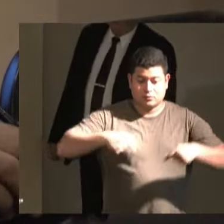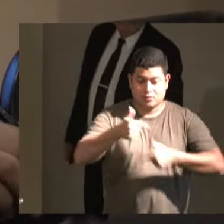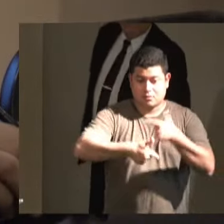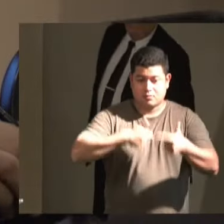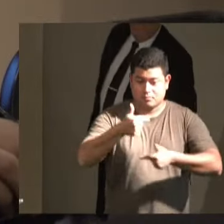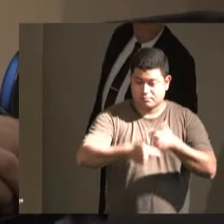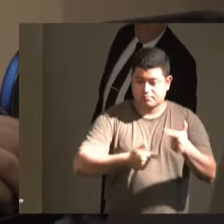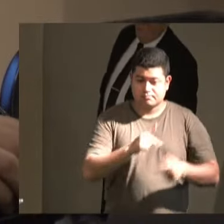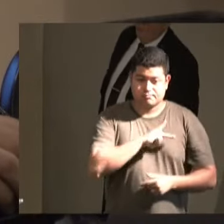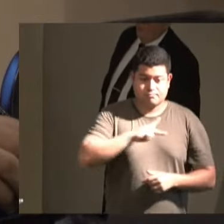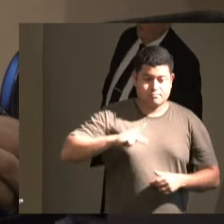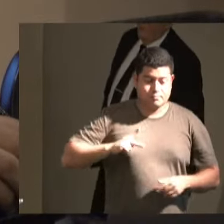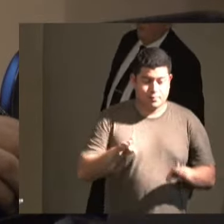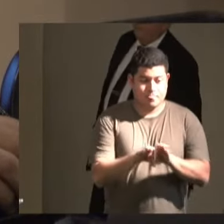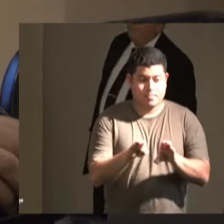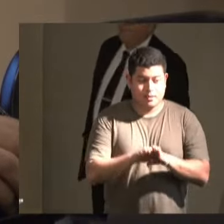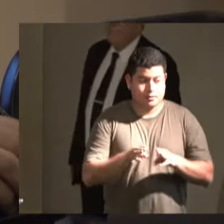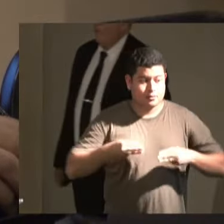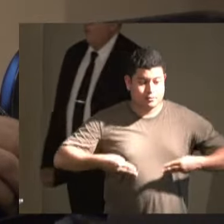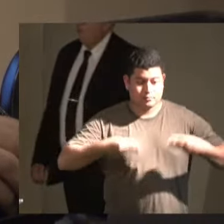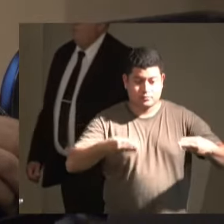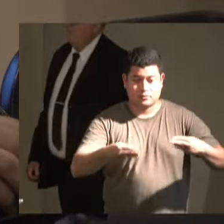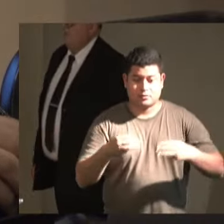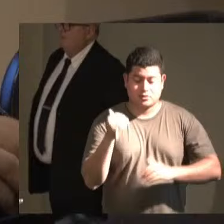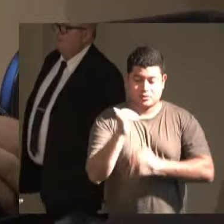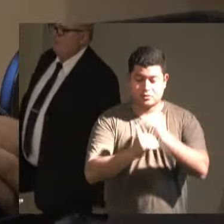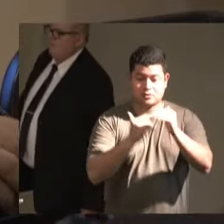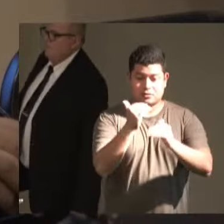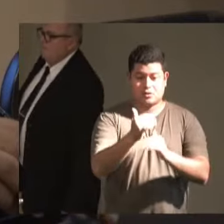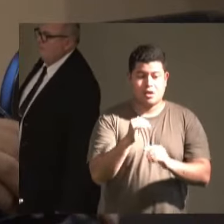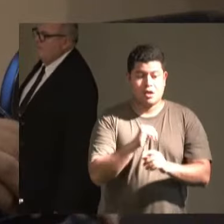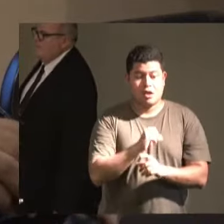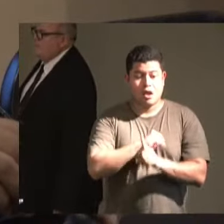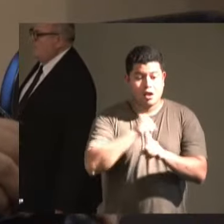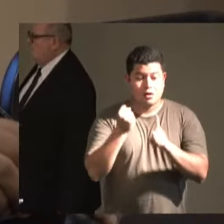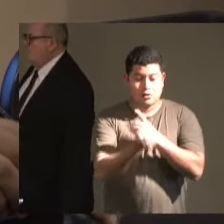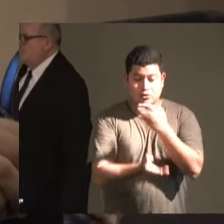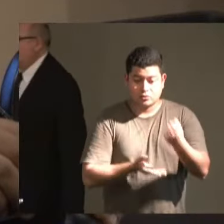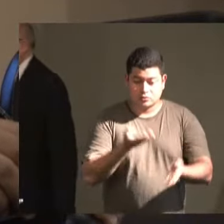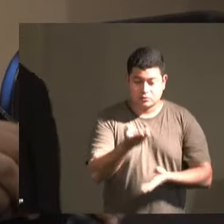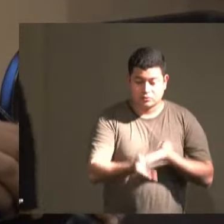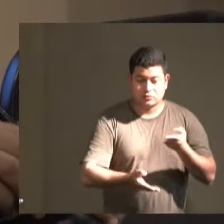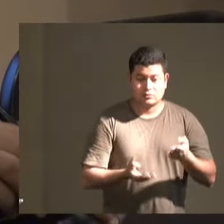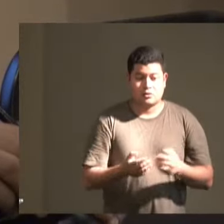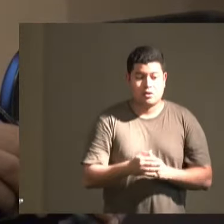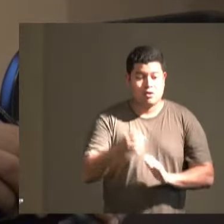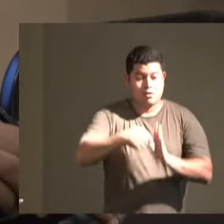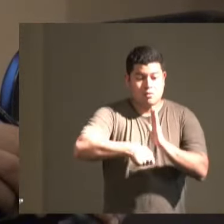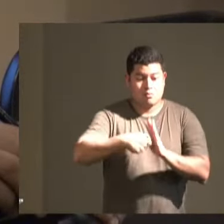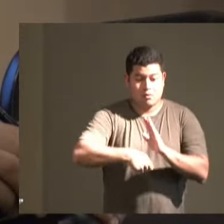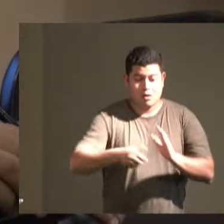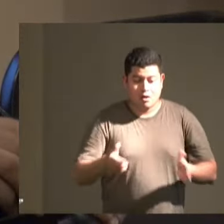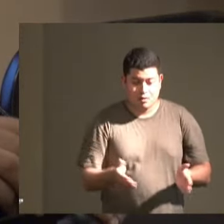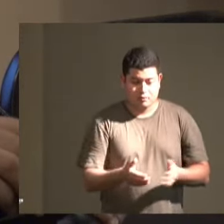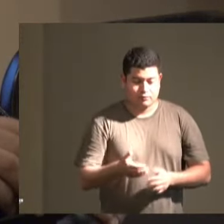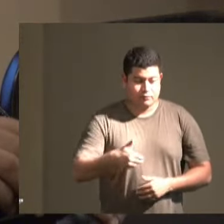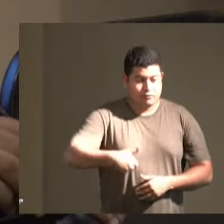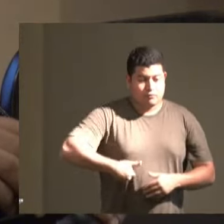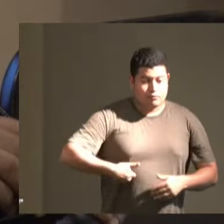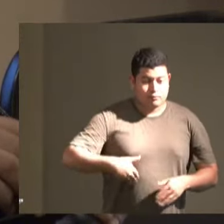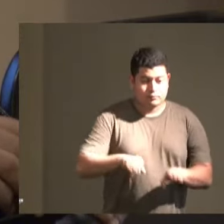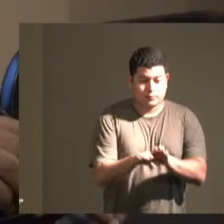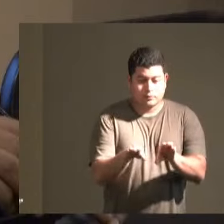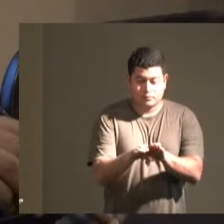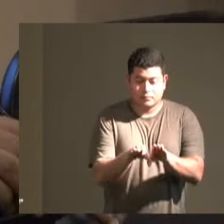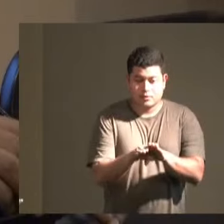Tecnologia e Inovação, Ministério do Desenvolvimento, Assistência Social, Família e Combate à Fome, Ministério das Cidades e Ministério